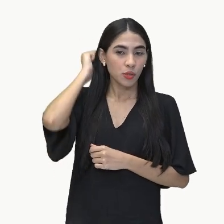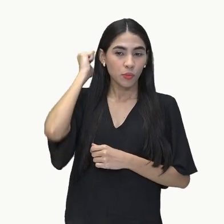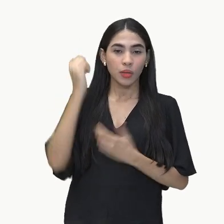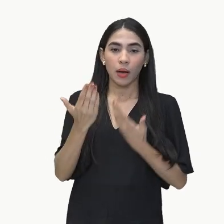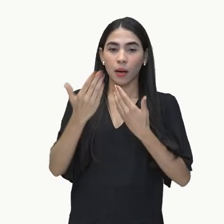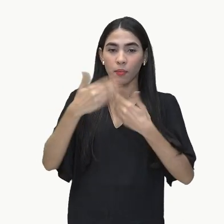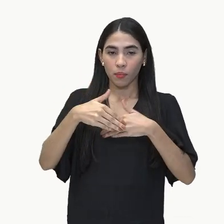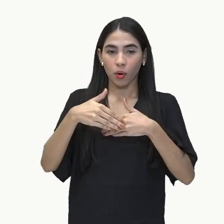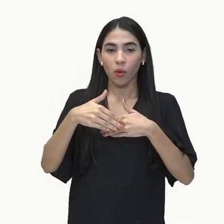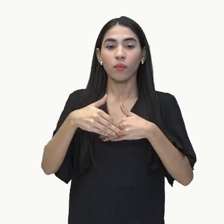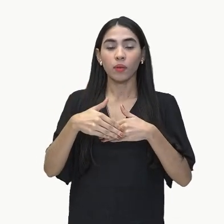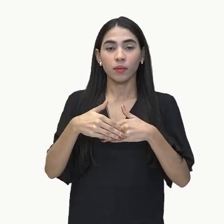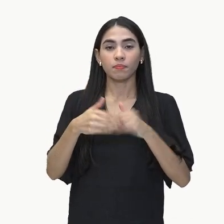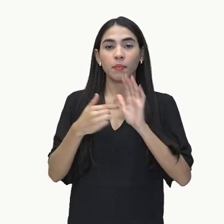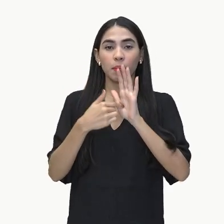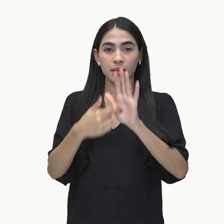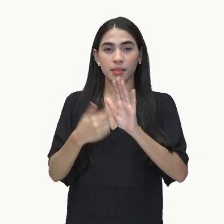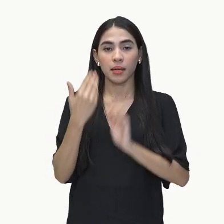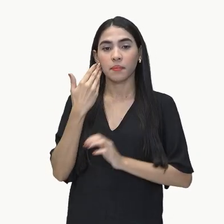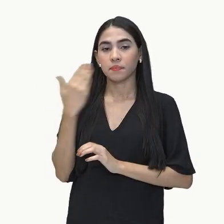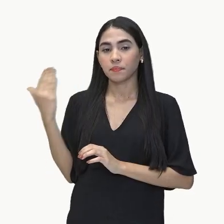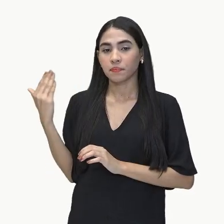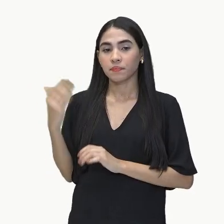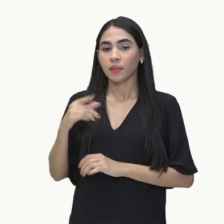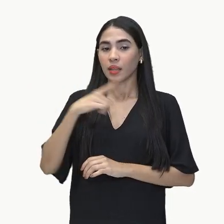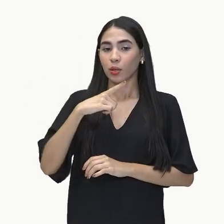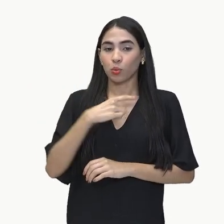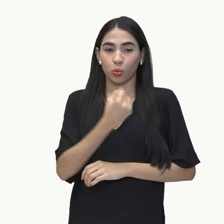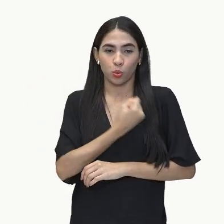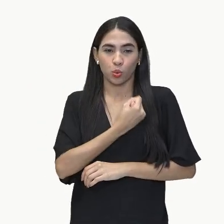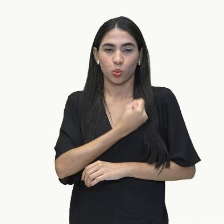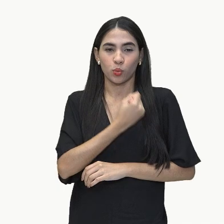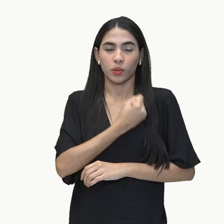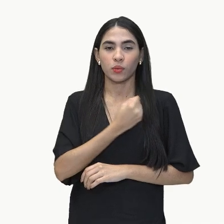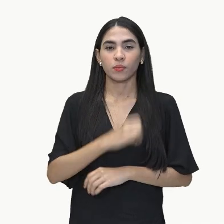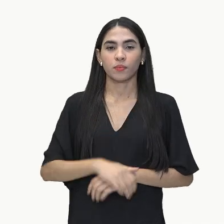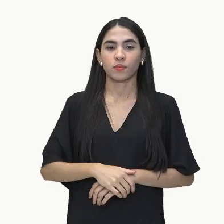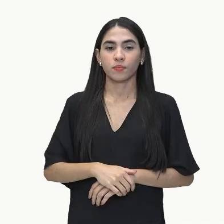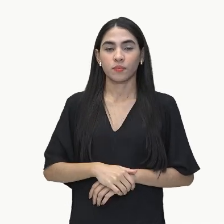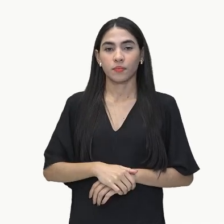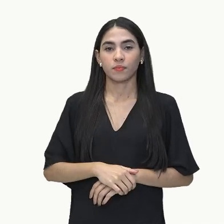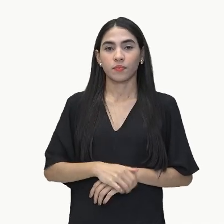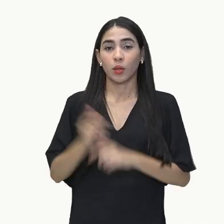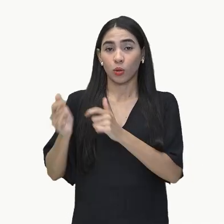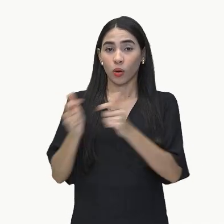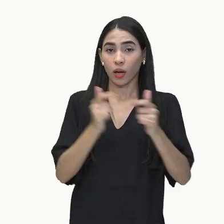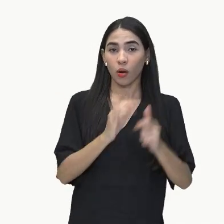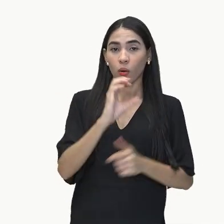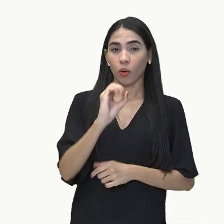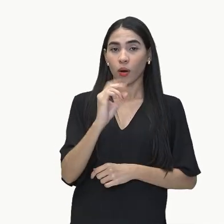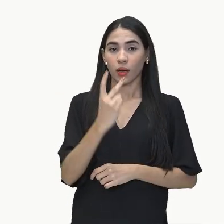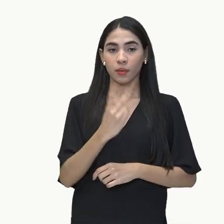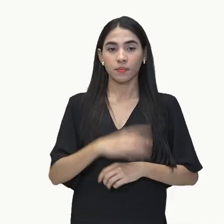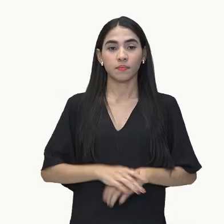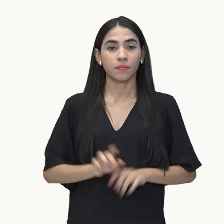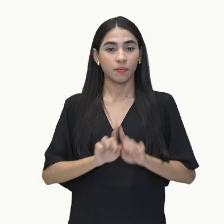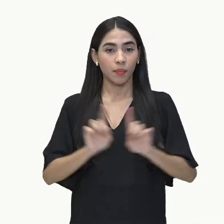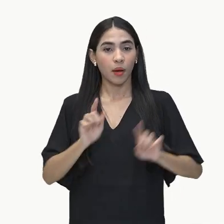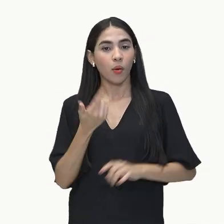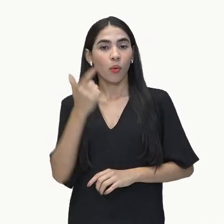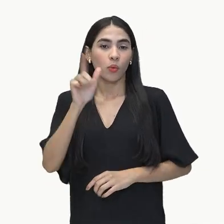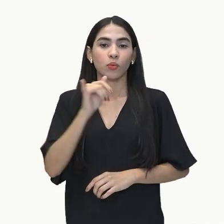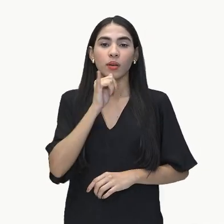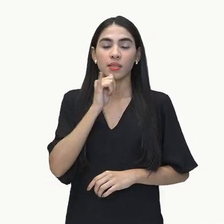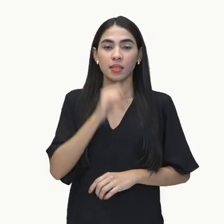nomenclatura que vai aparecer, com esse número bem no meio, aí para identificar a posição da hidroxila. Mais um exemplo aqui, agora com